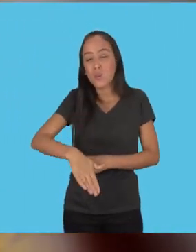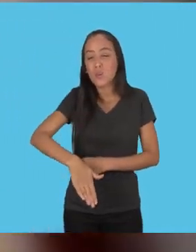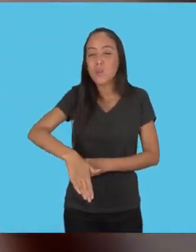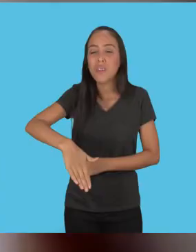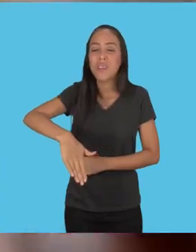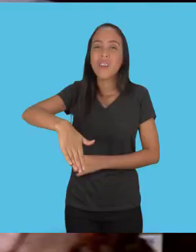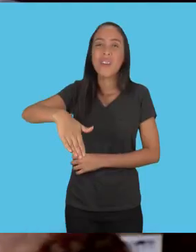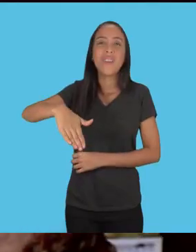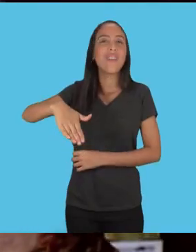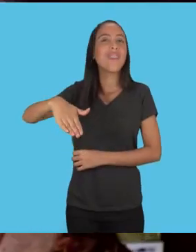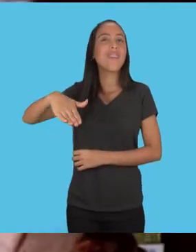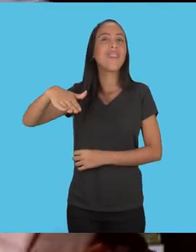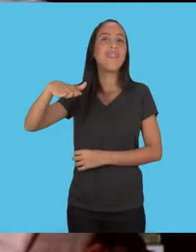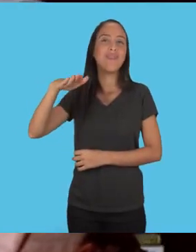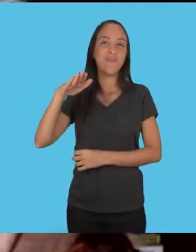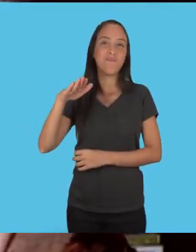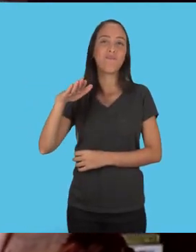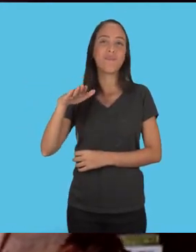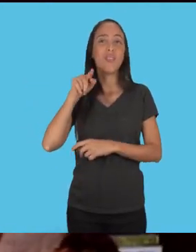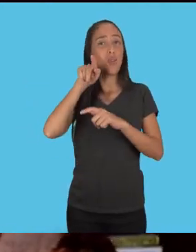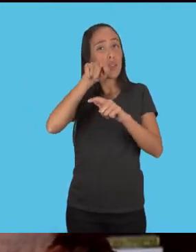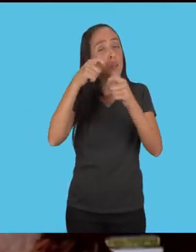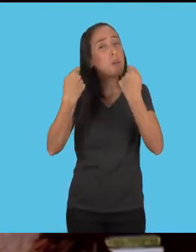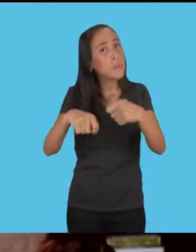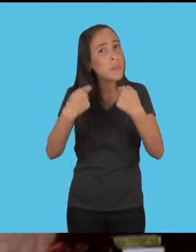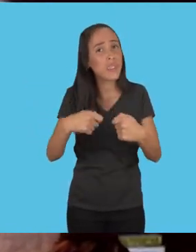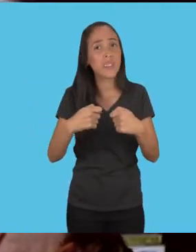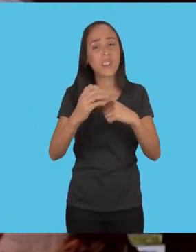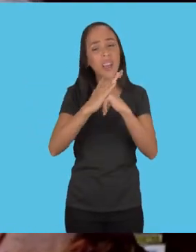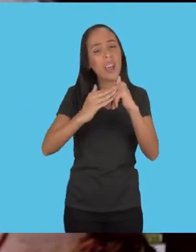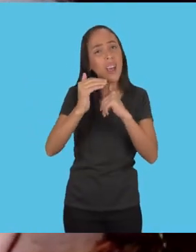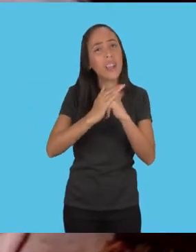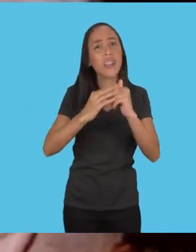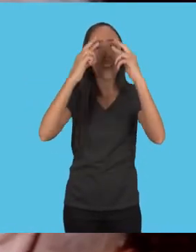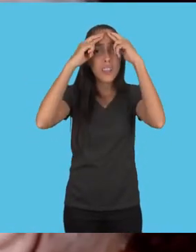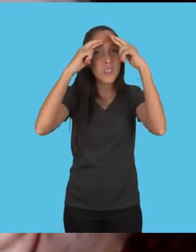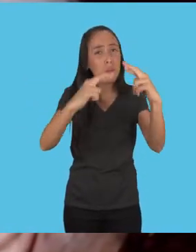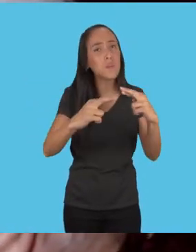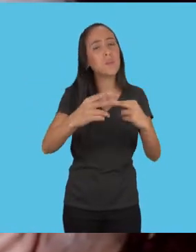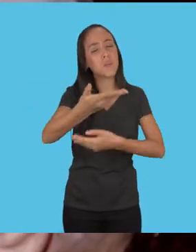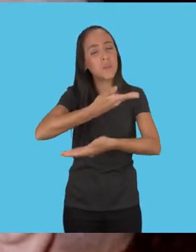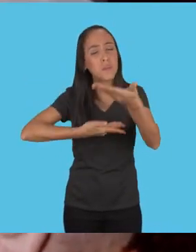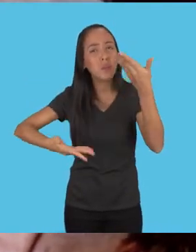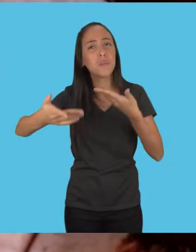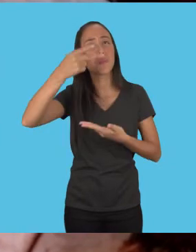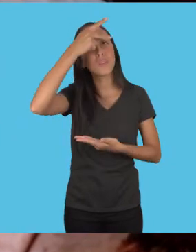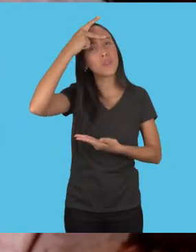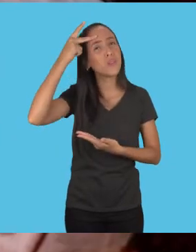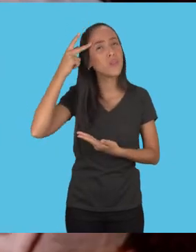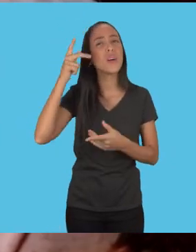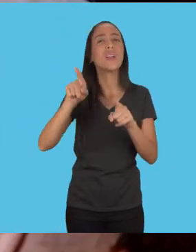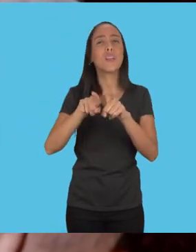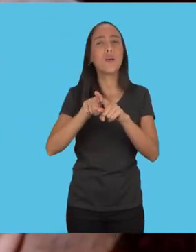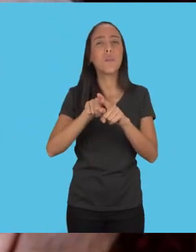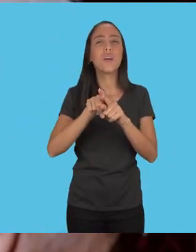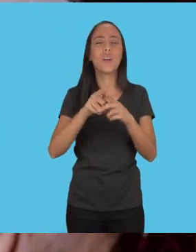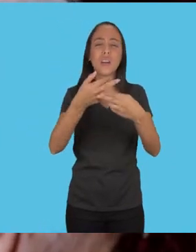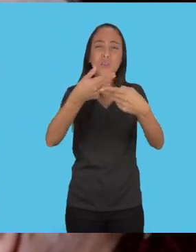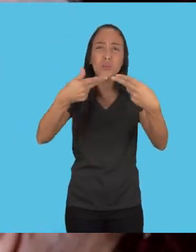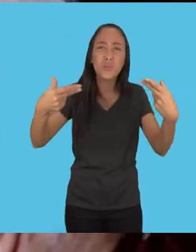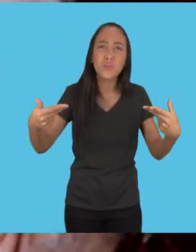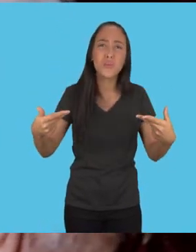pequena. Você tem que ter carinho e respeito pelas pessoas, pelas